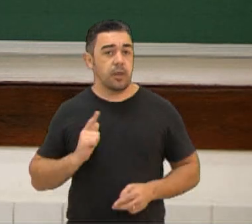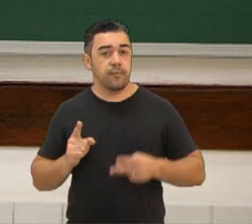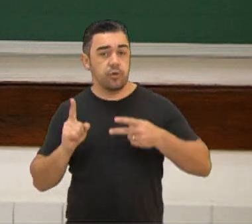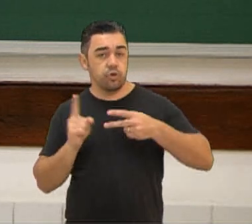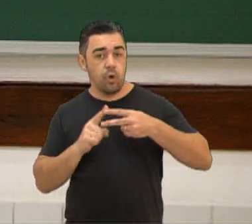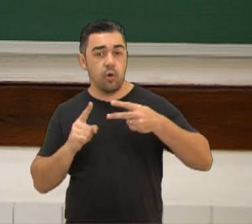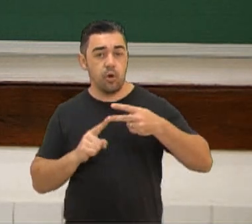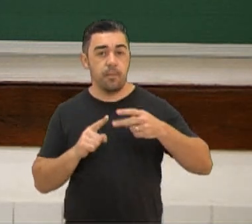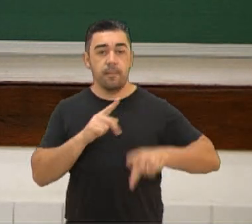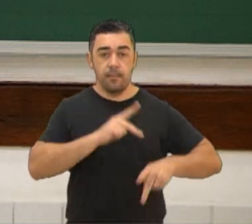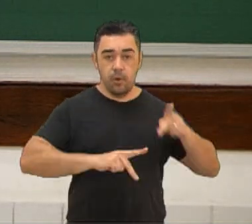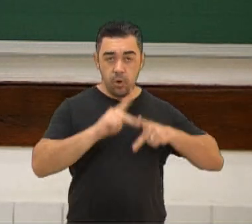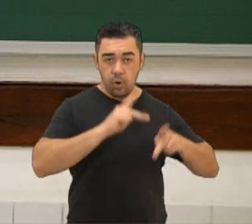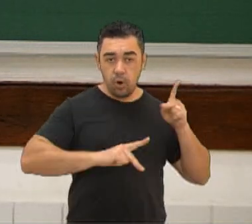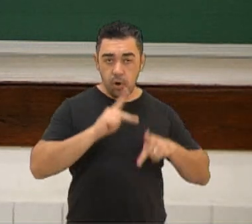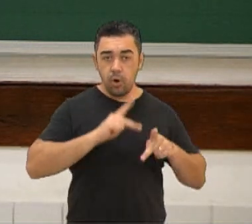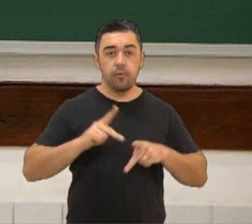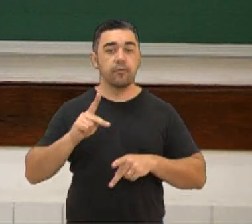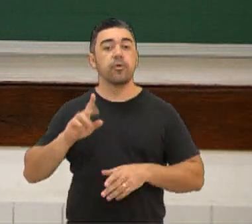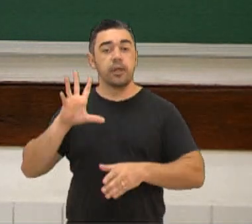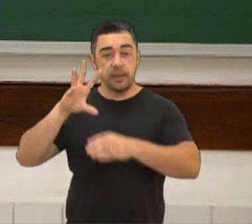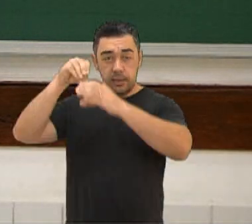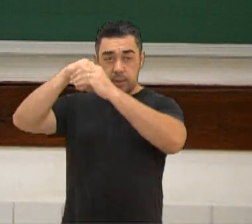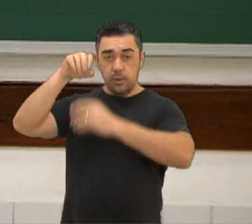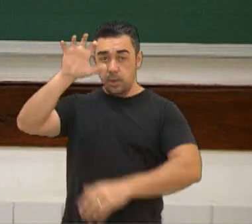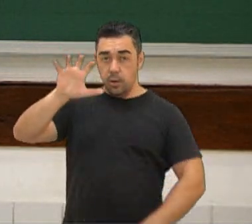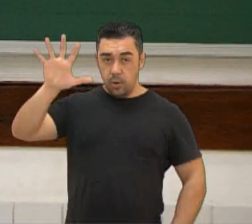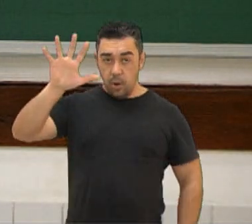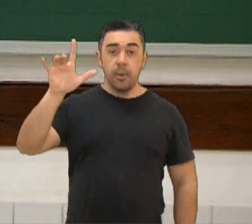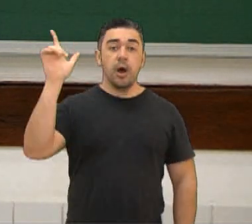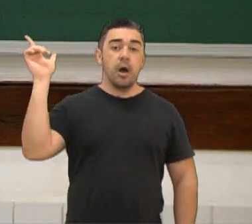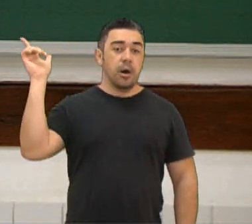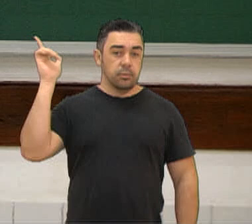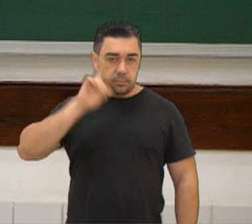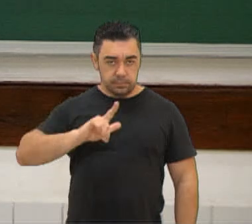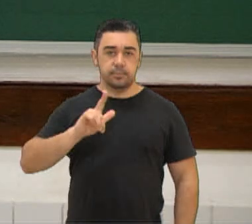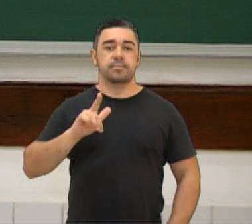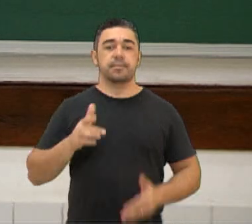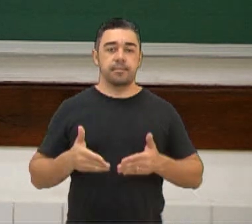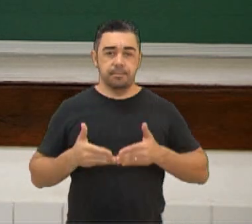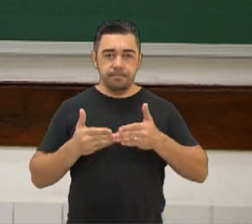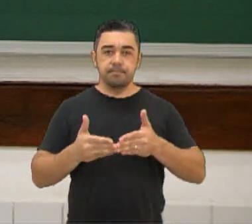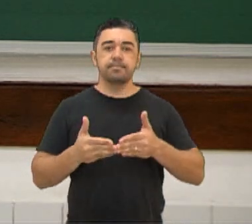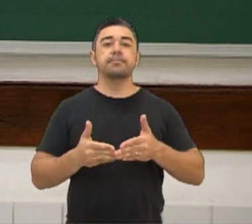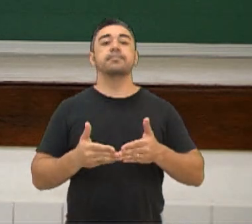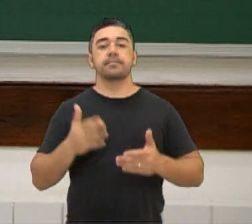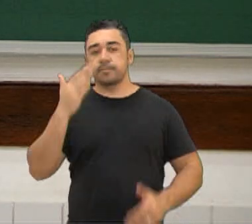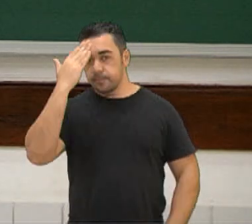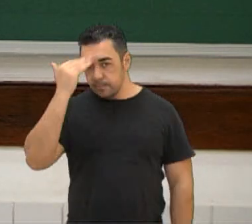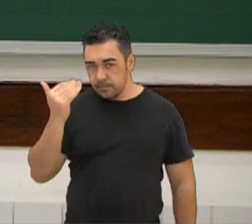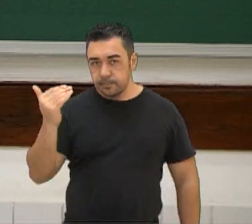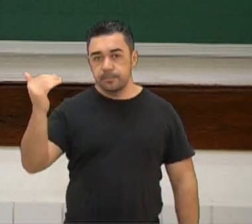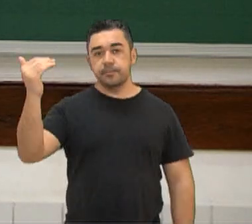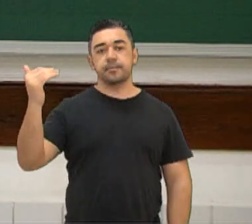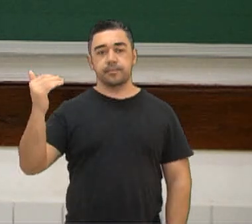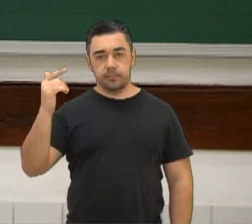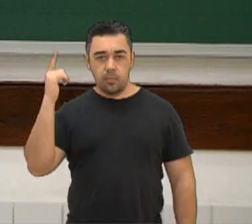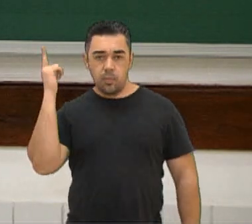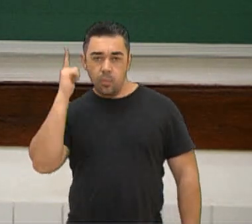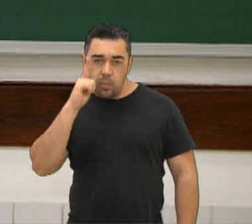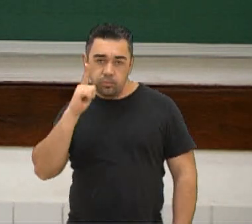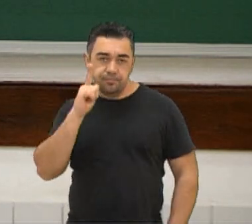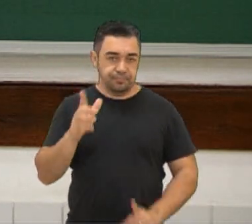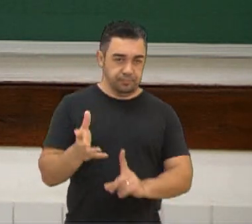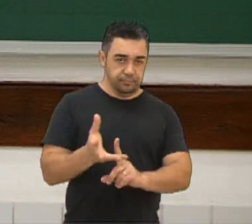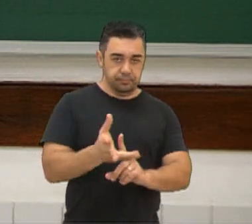povos, principalmente da Europa, que vão ter grande destaque, vão fazer essas viagens e vão acabar, de certa maneira, dominando